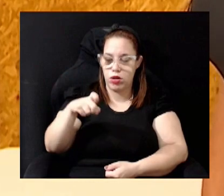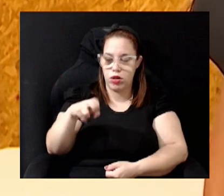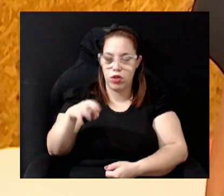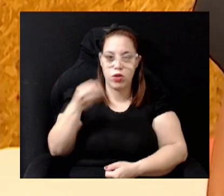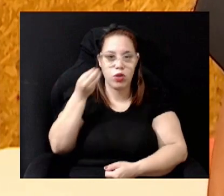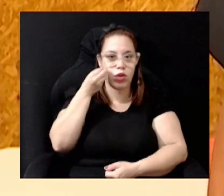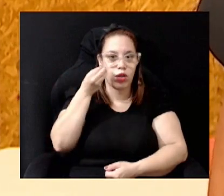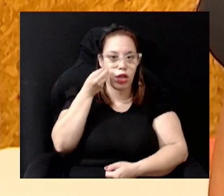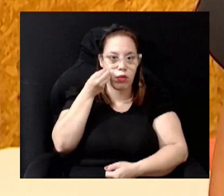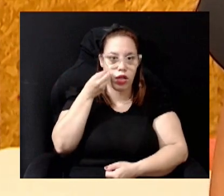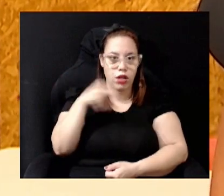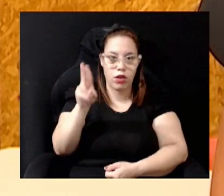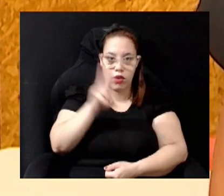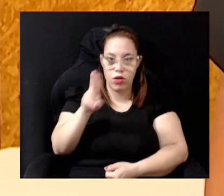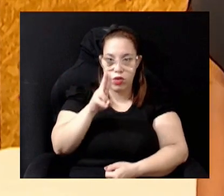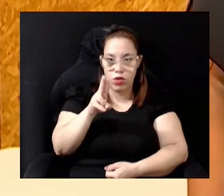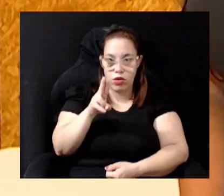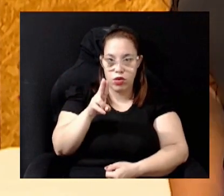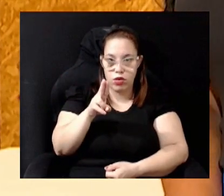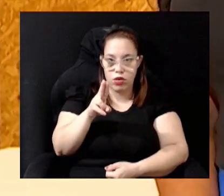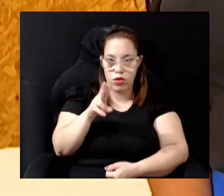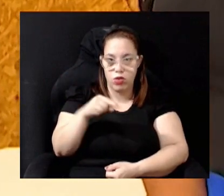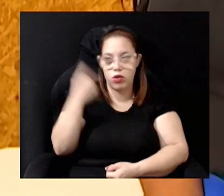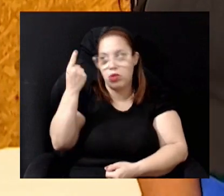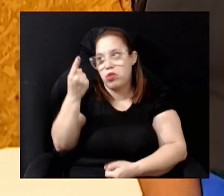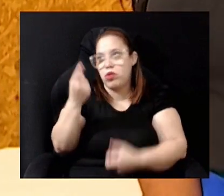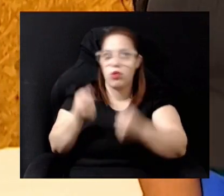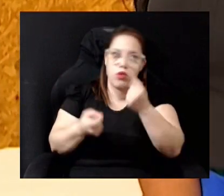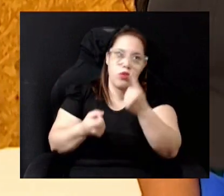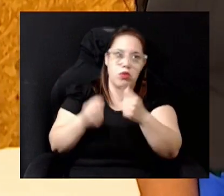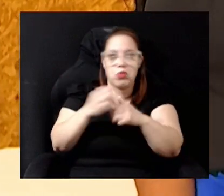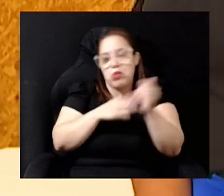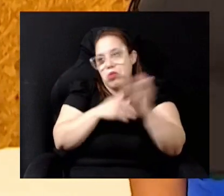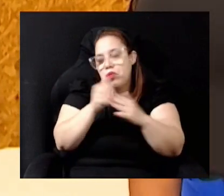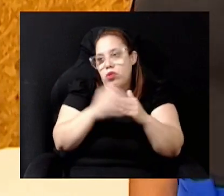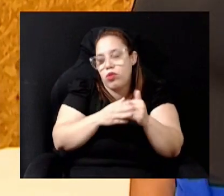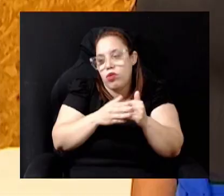Ou o design da experiência de uso dos serviços e produtos que a gente